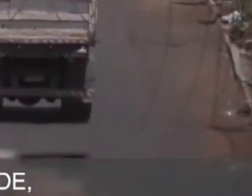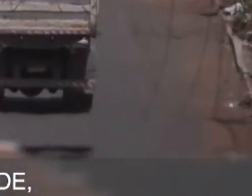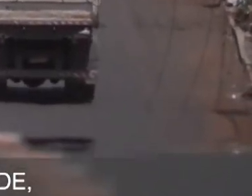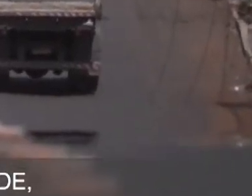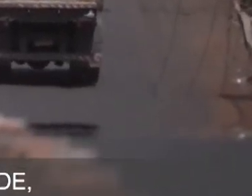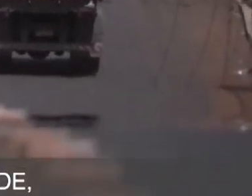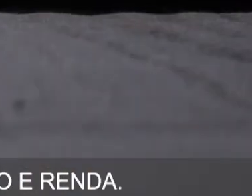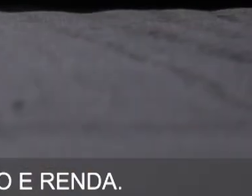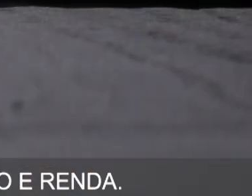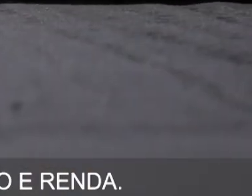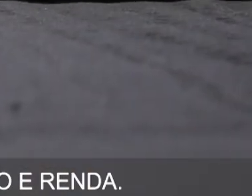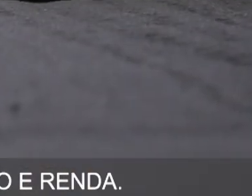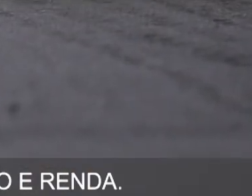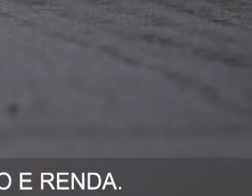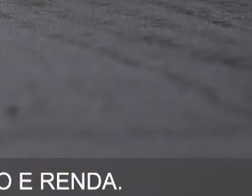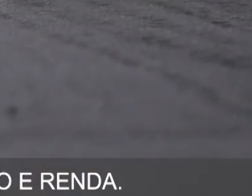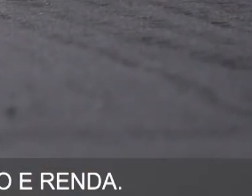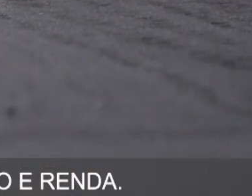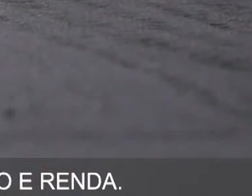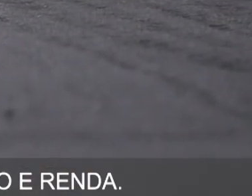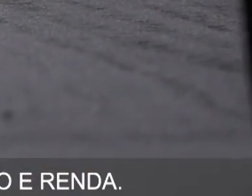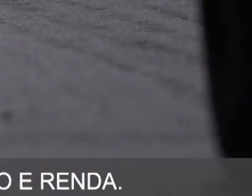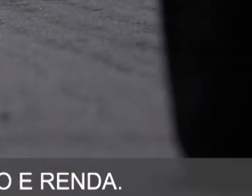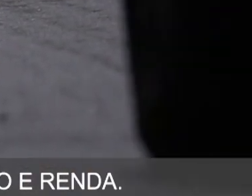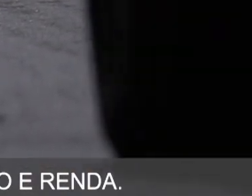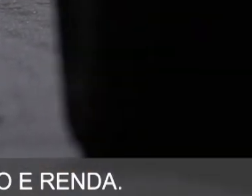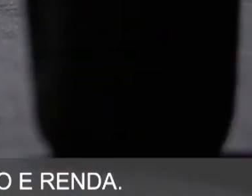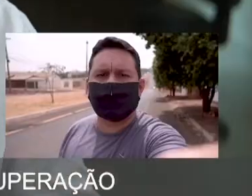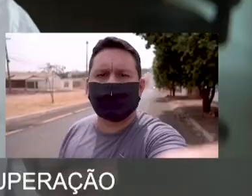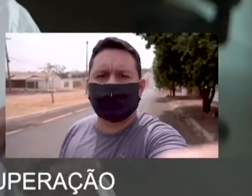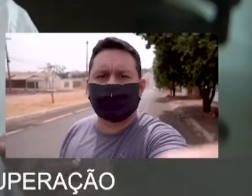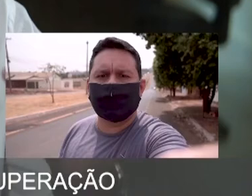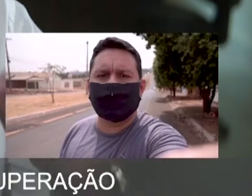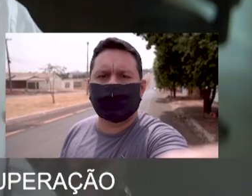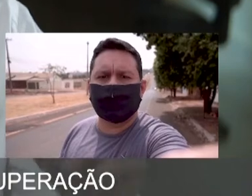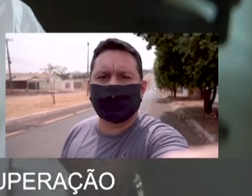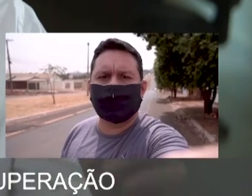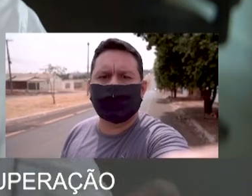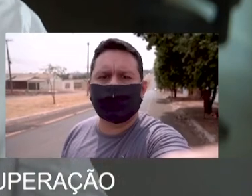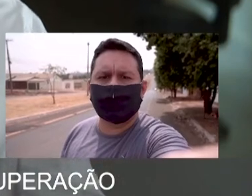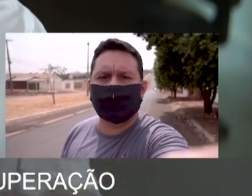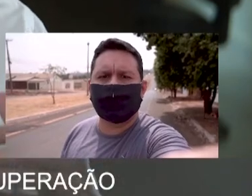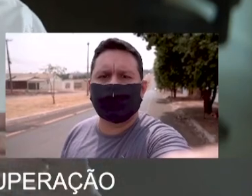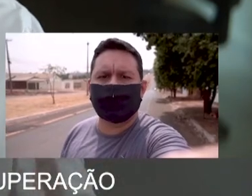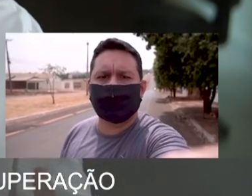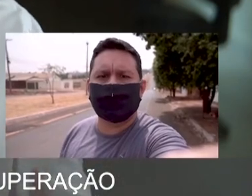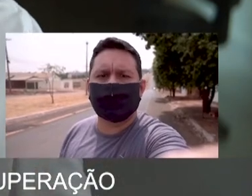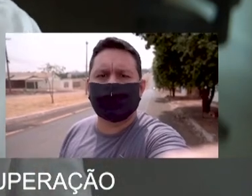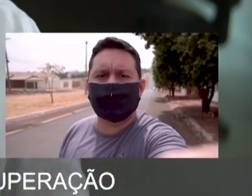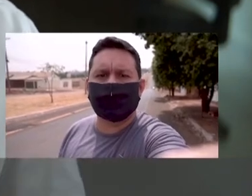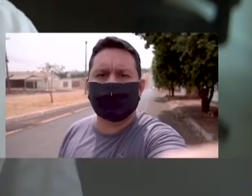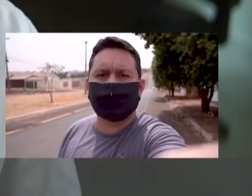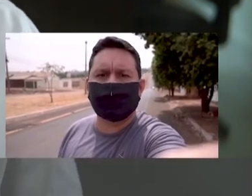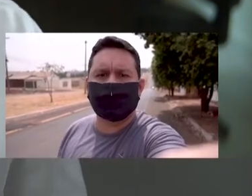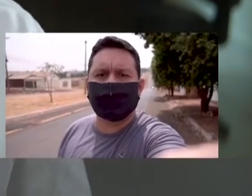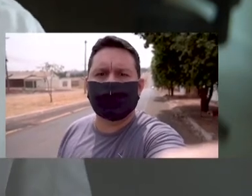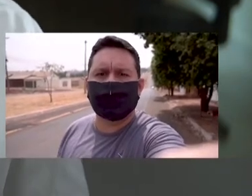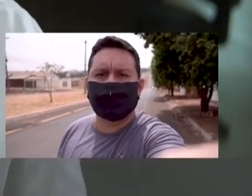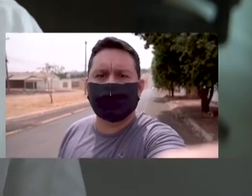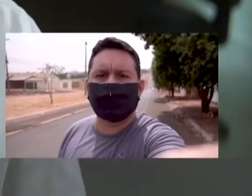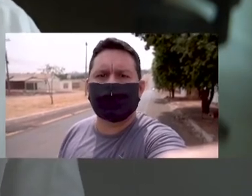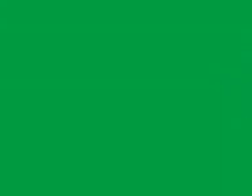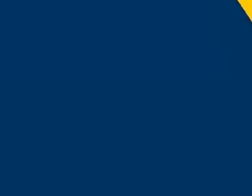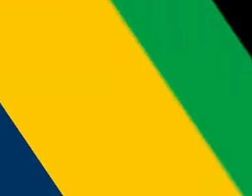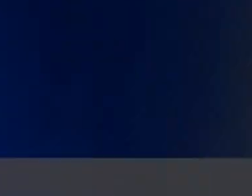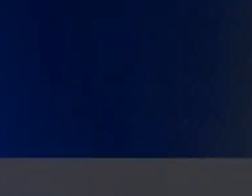importante para o desenvolvimento da cidade, inclusive na geração de emprego e renda. E vamos continuar fazendo a recuperação